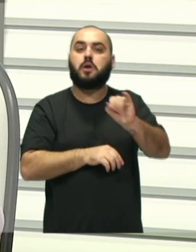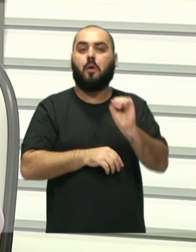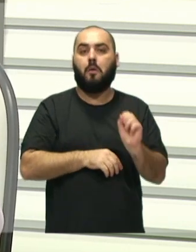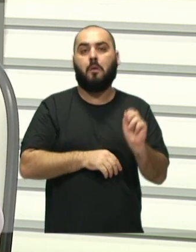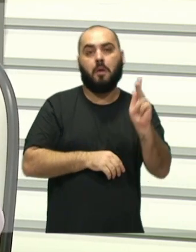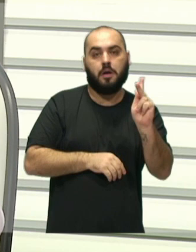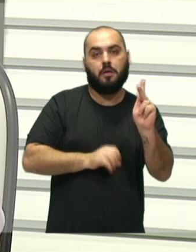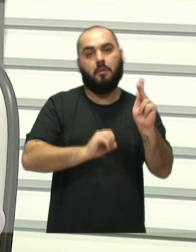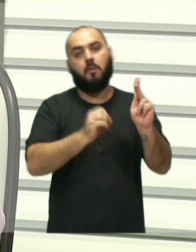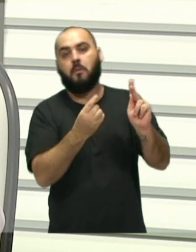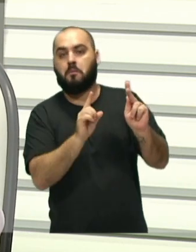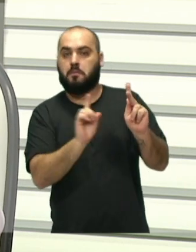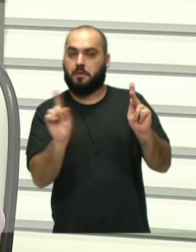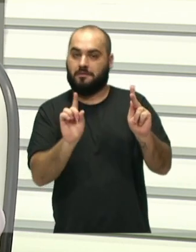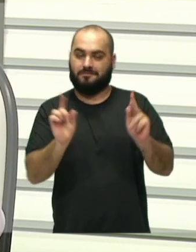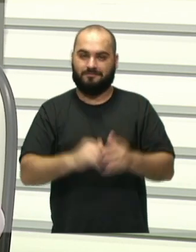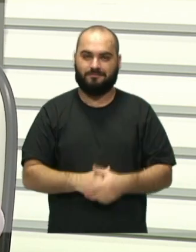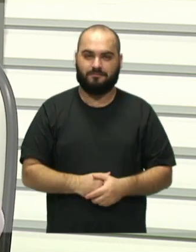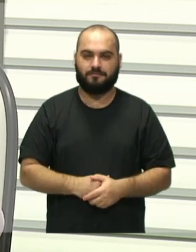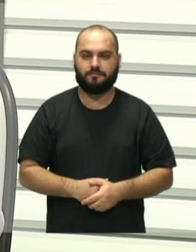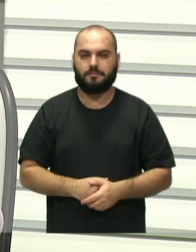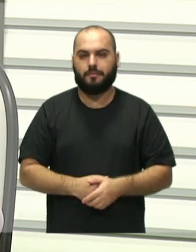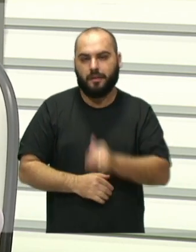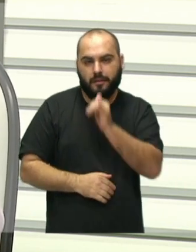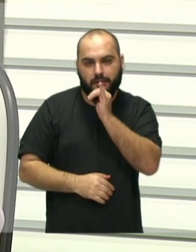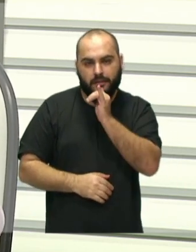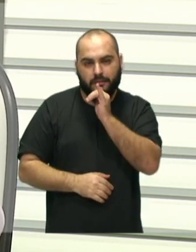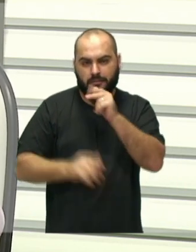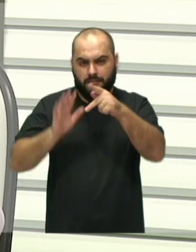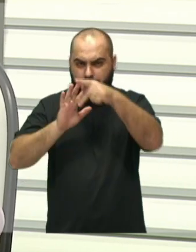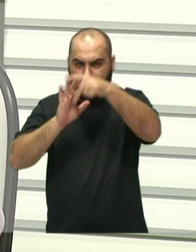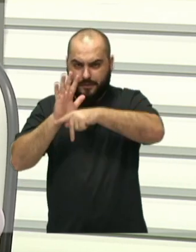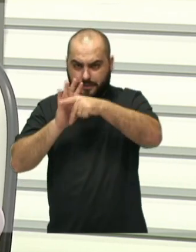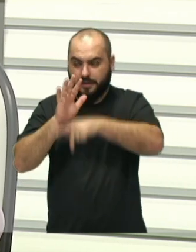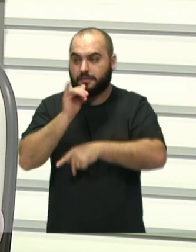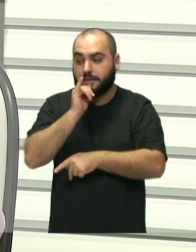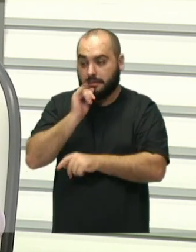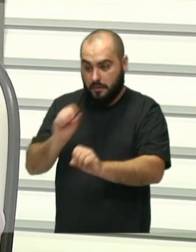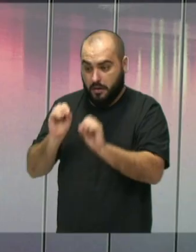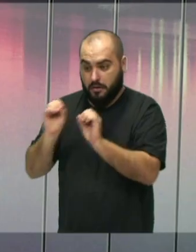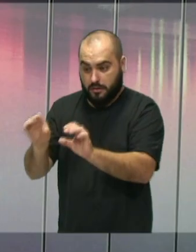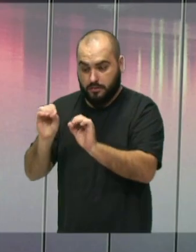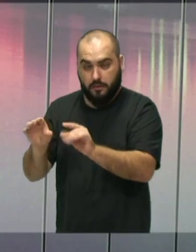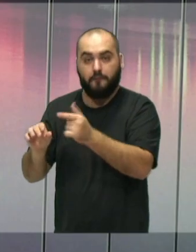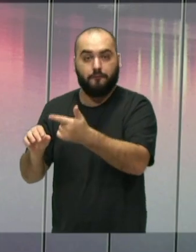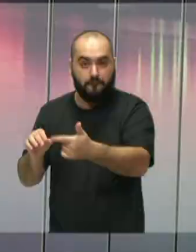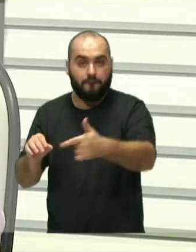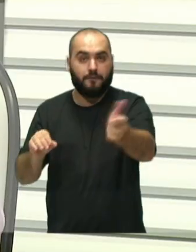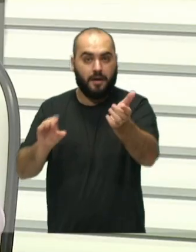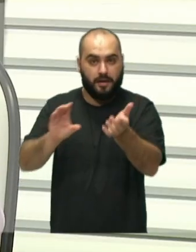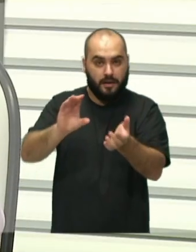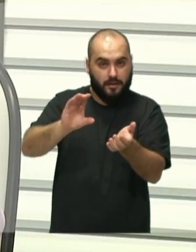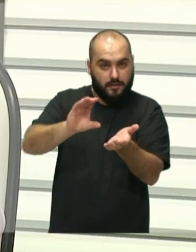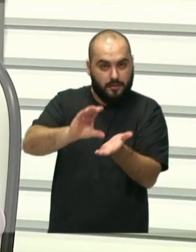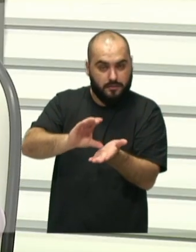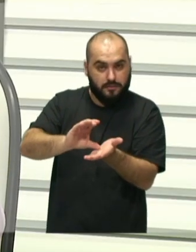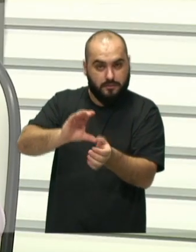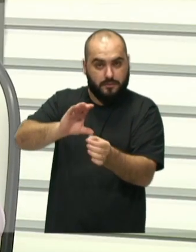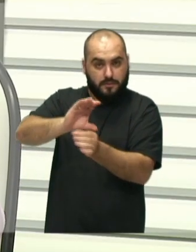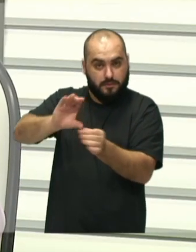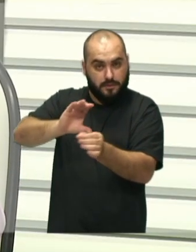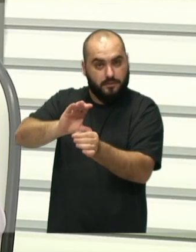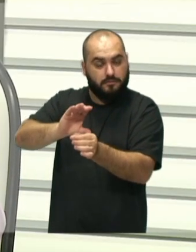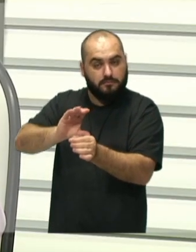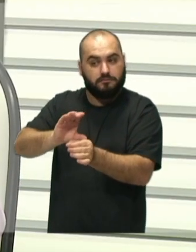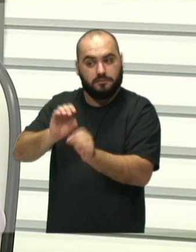seguir E se o projeto trata de alguma demanda na área da Educação vai para as a comissão de educação que